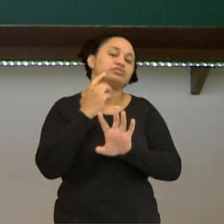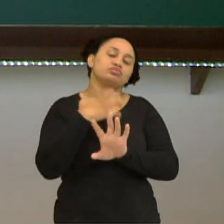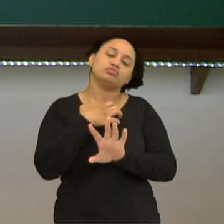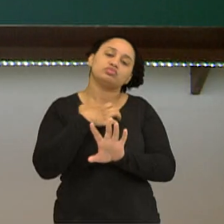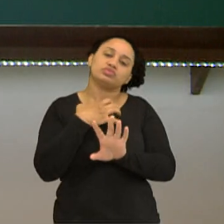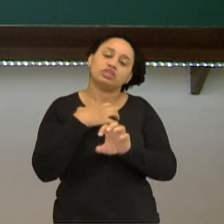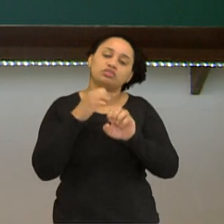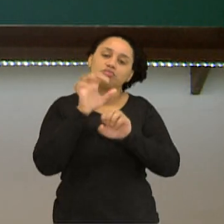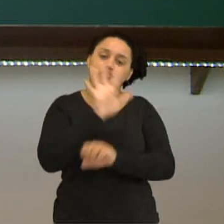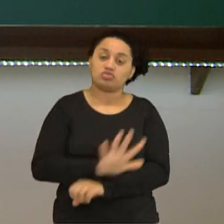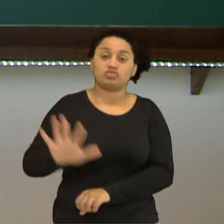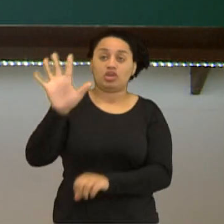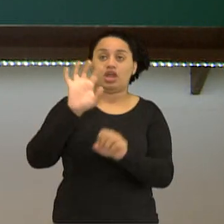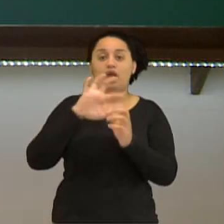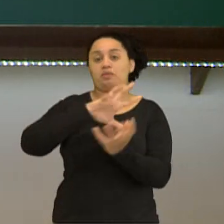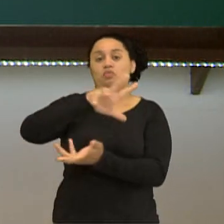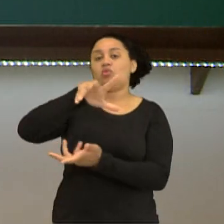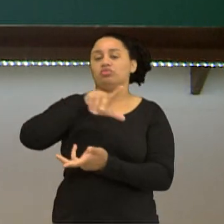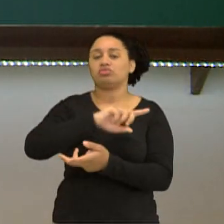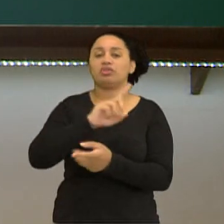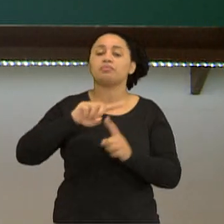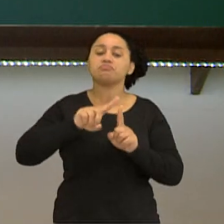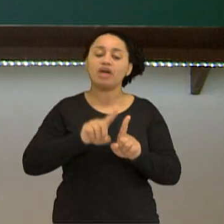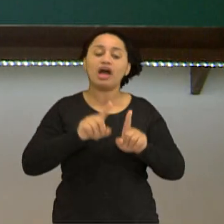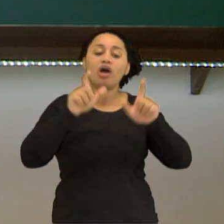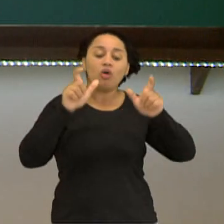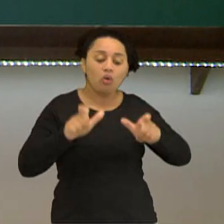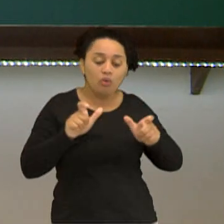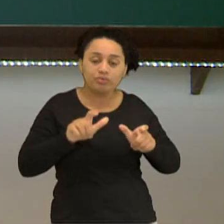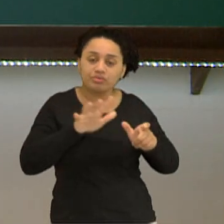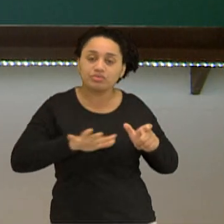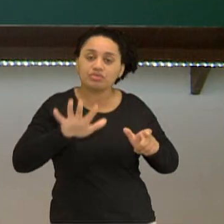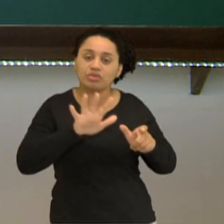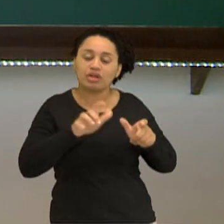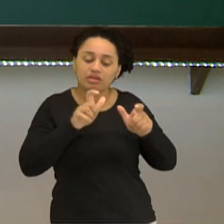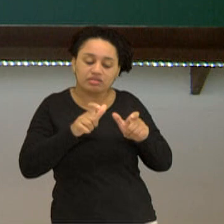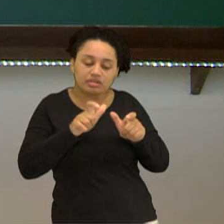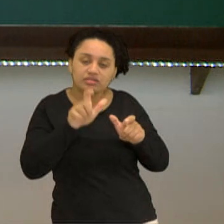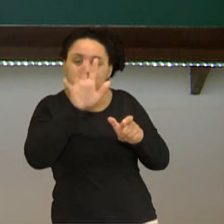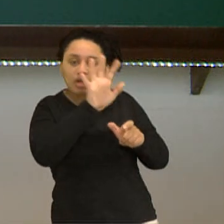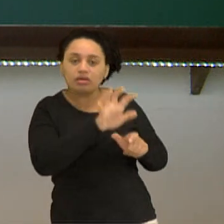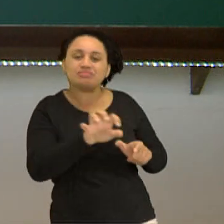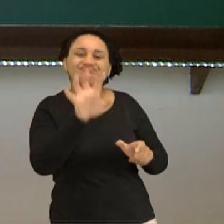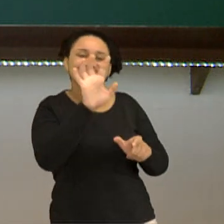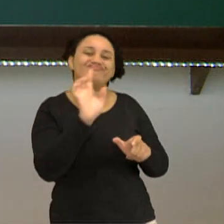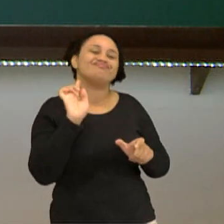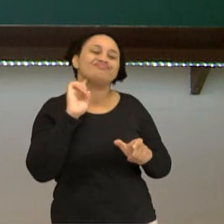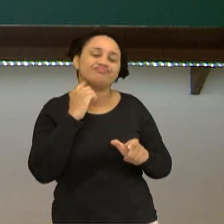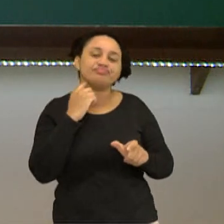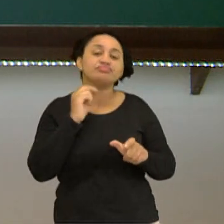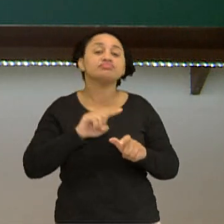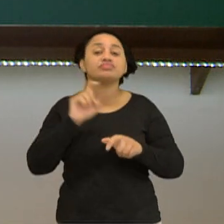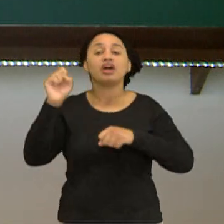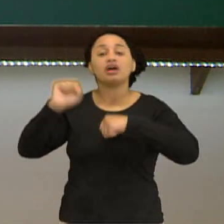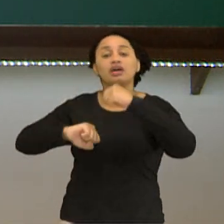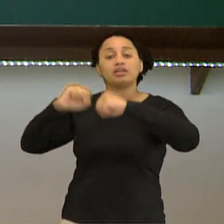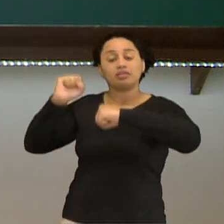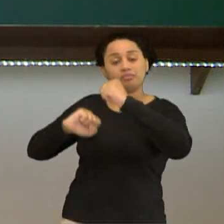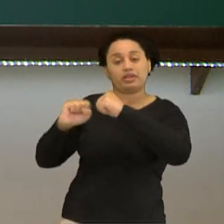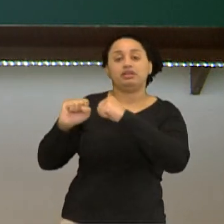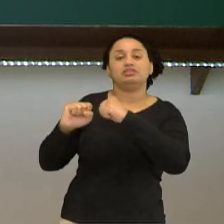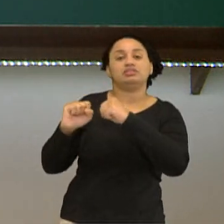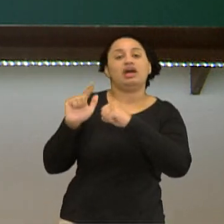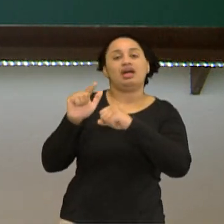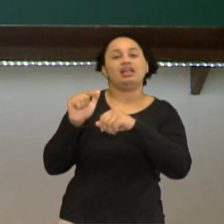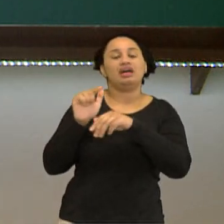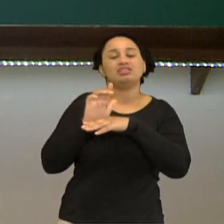forma geral, global, mas contaminando o ar de uma forma mais local. As atividades industriais contribuem um